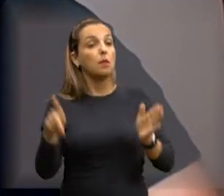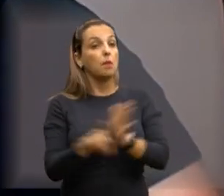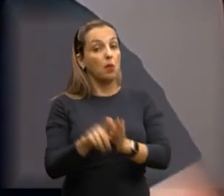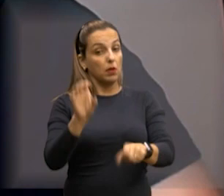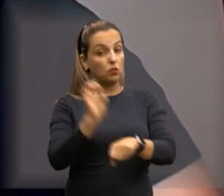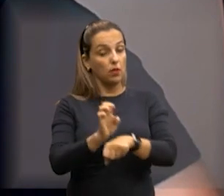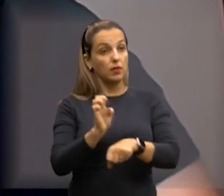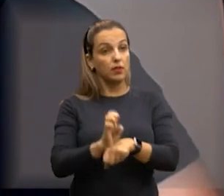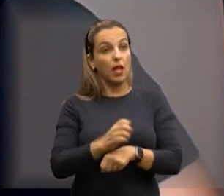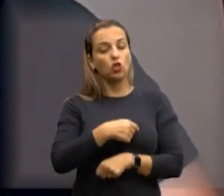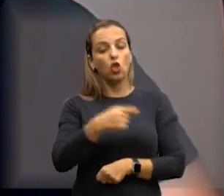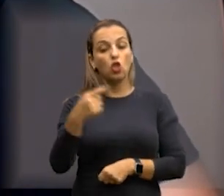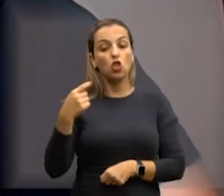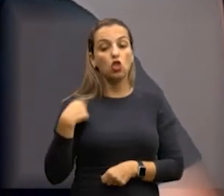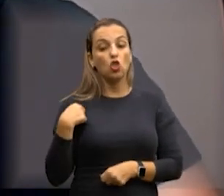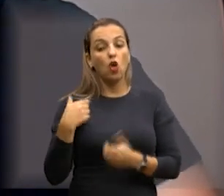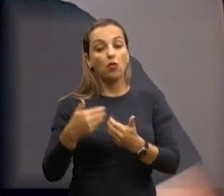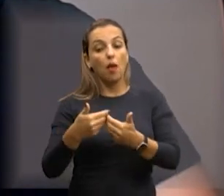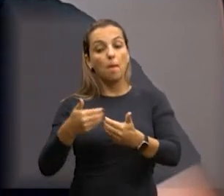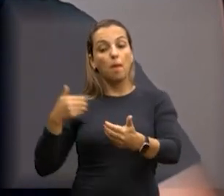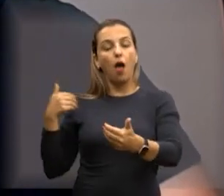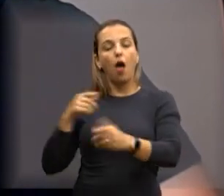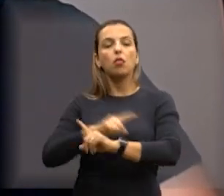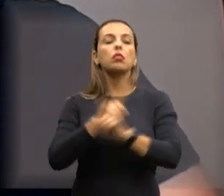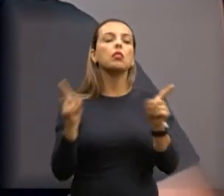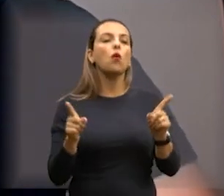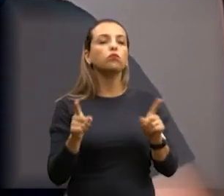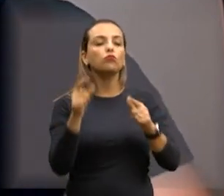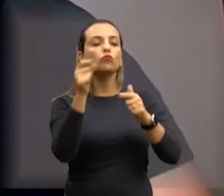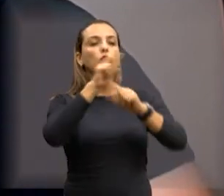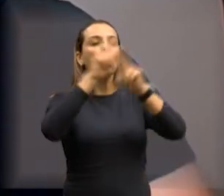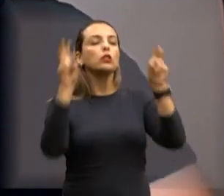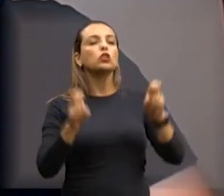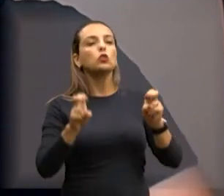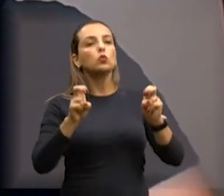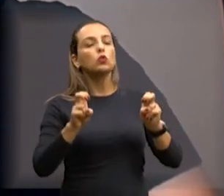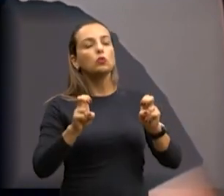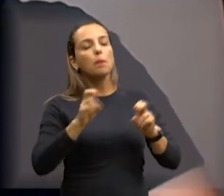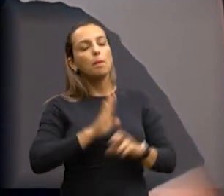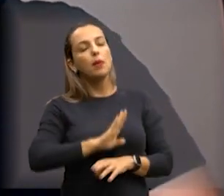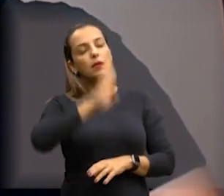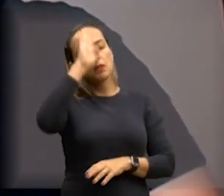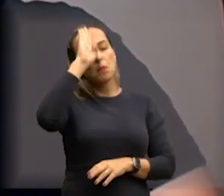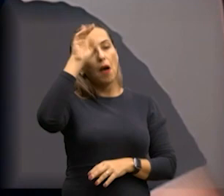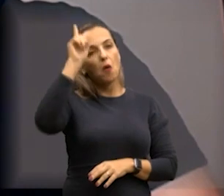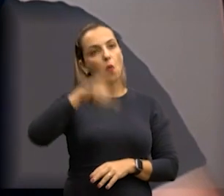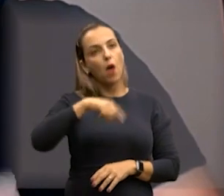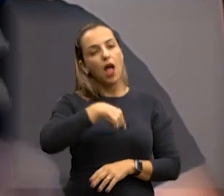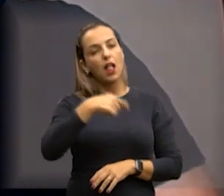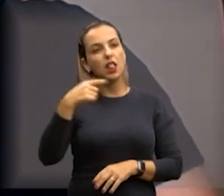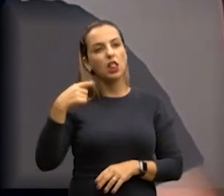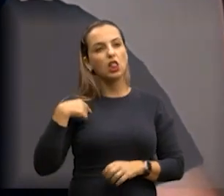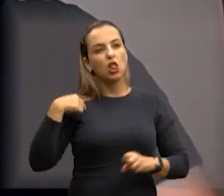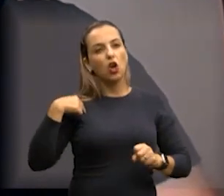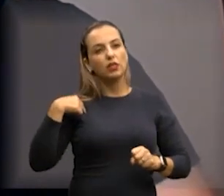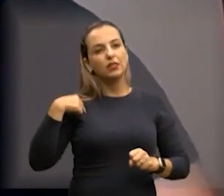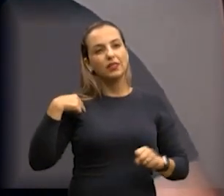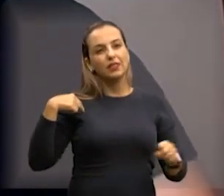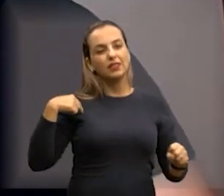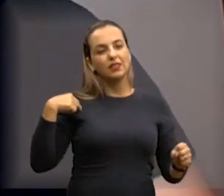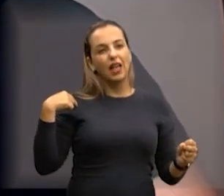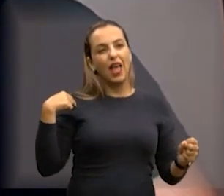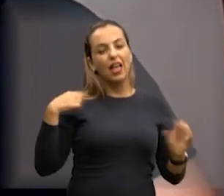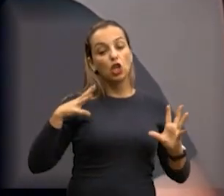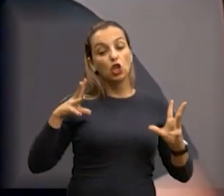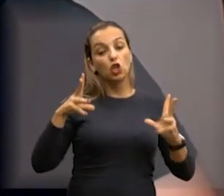Eu quero dizer que nós não recuaremos nas pautas que nós acreditamos, mas sobretudo que nós vamos torná-las transversais